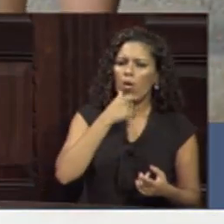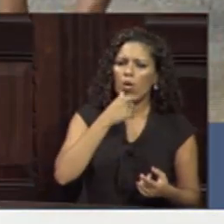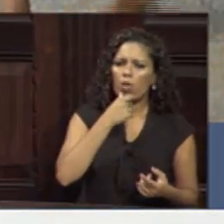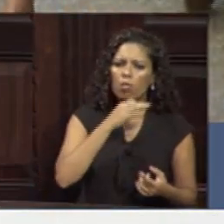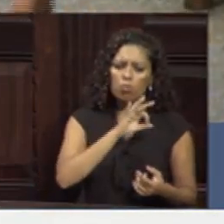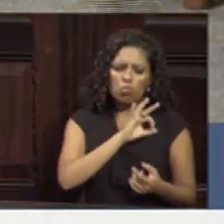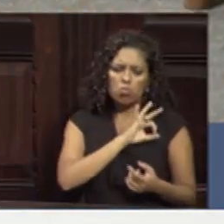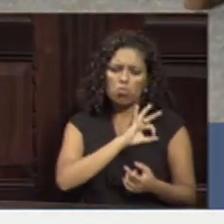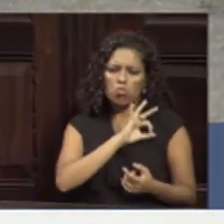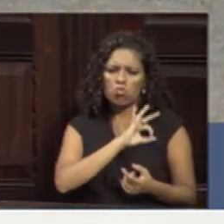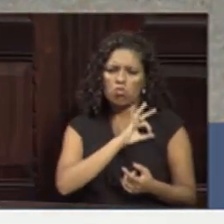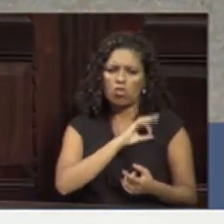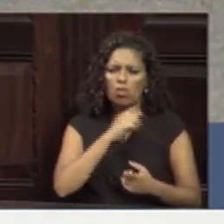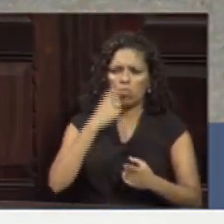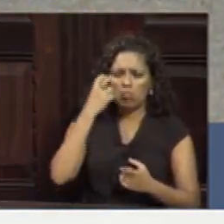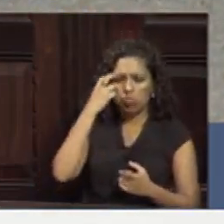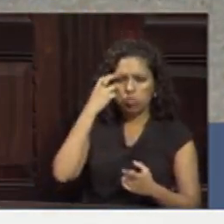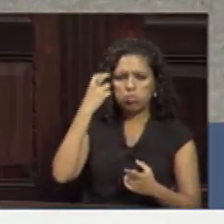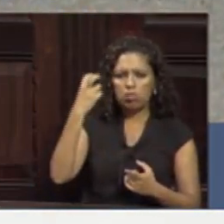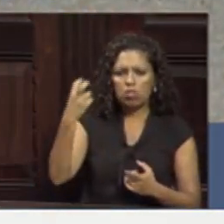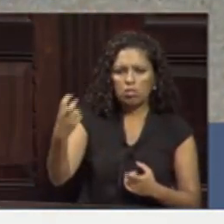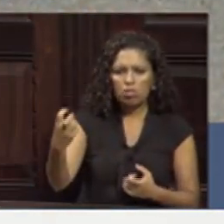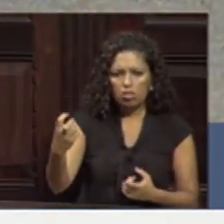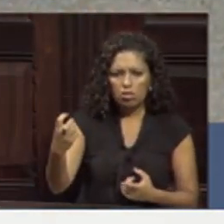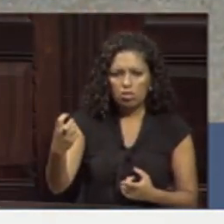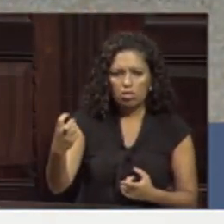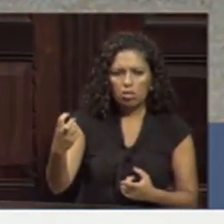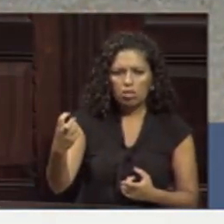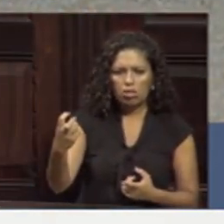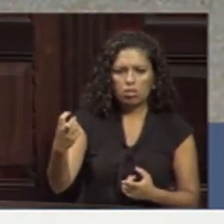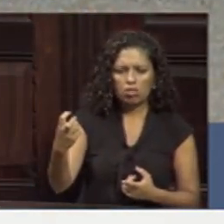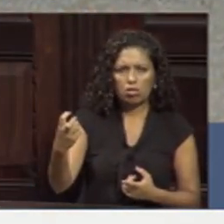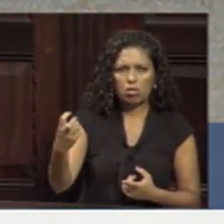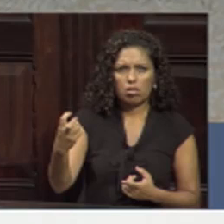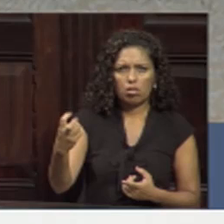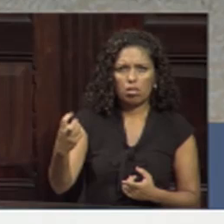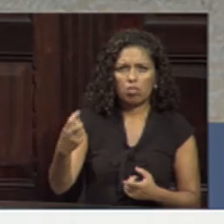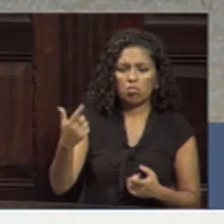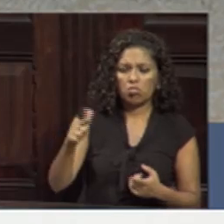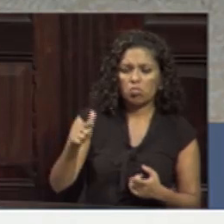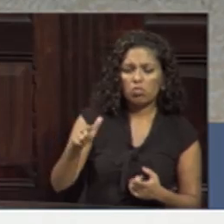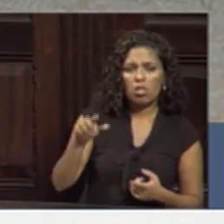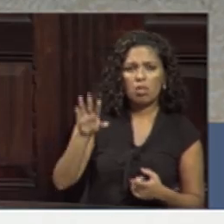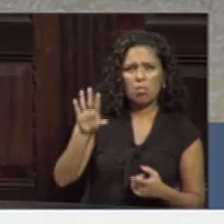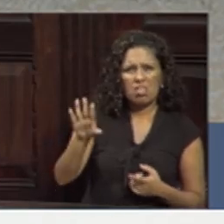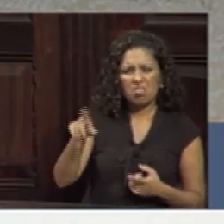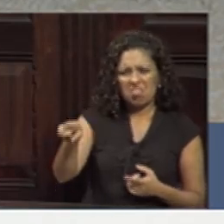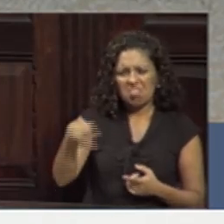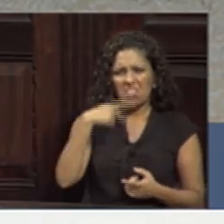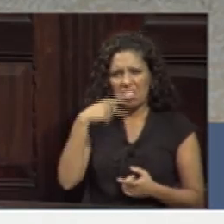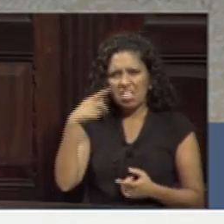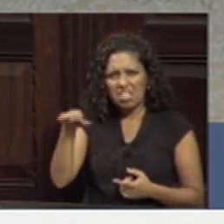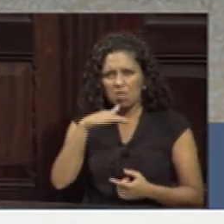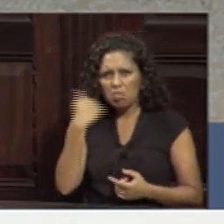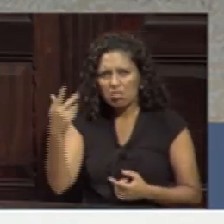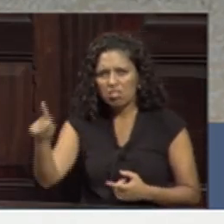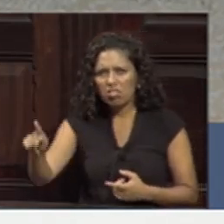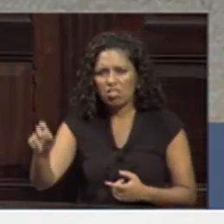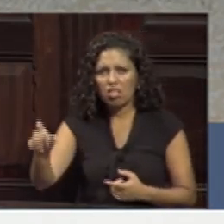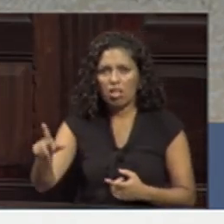mim aquilo nunca se assemelhou a assalto, e sim um